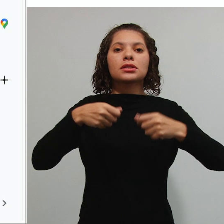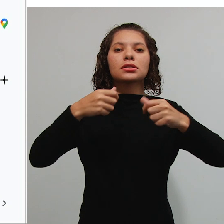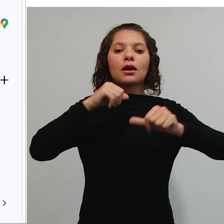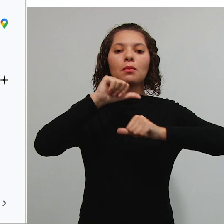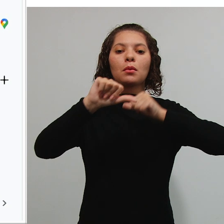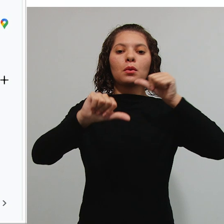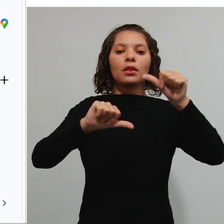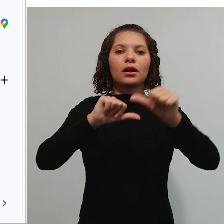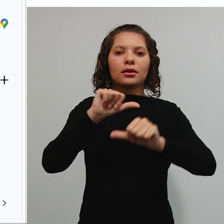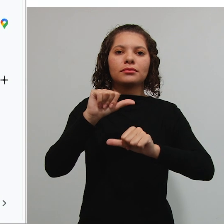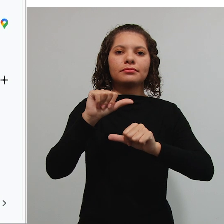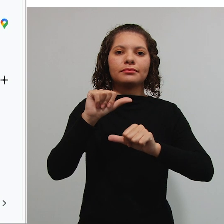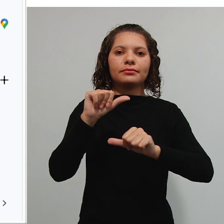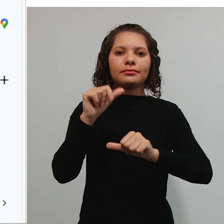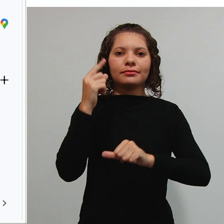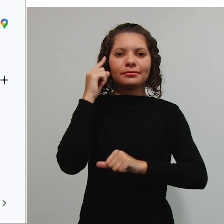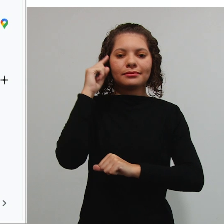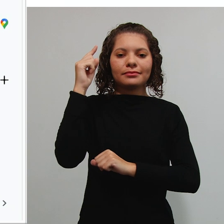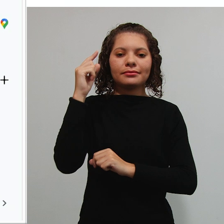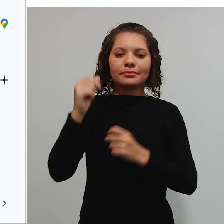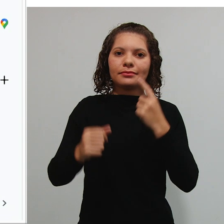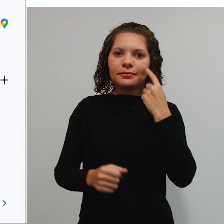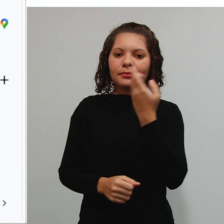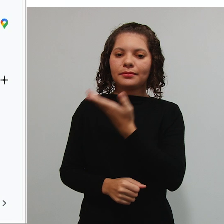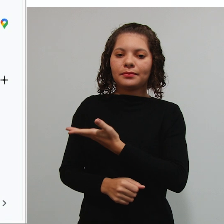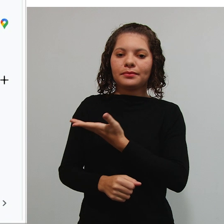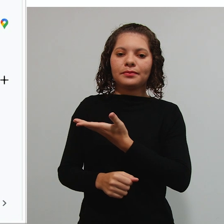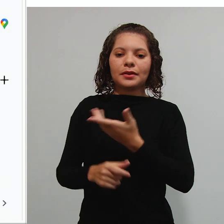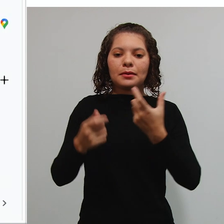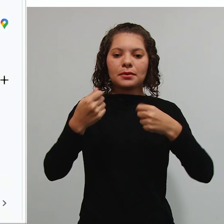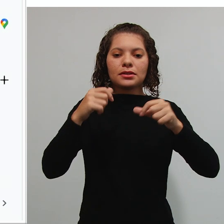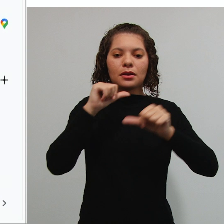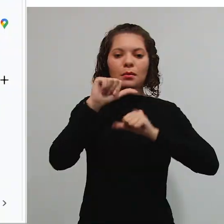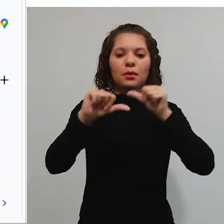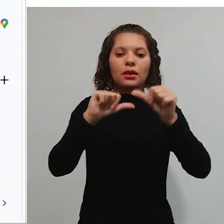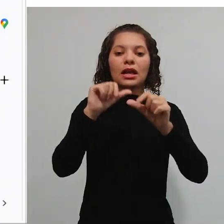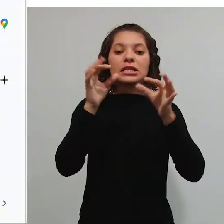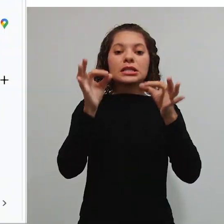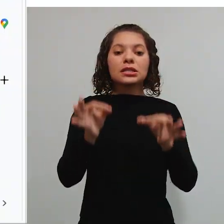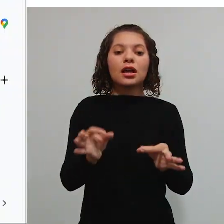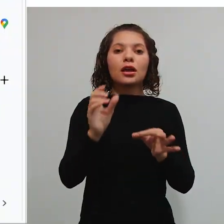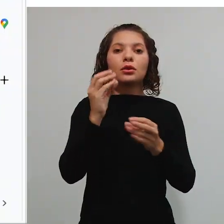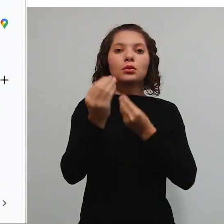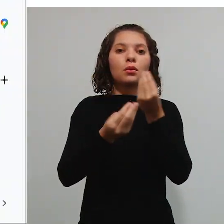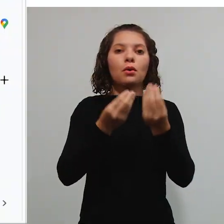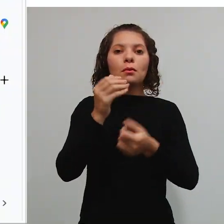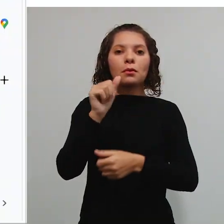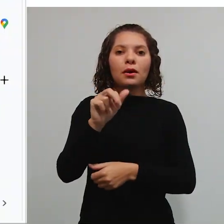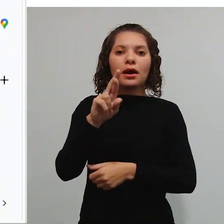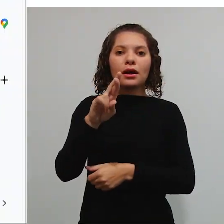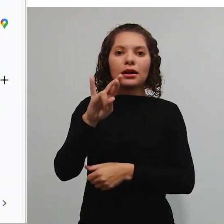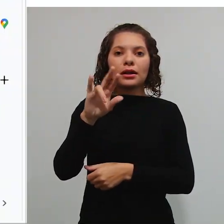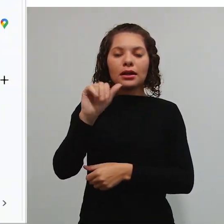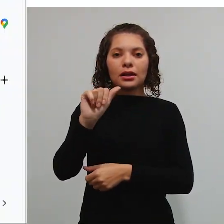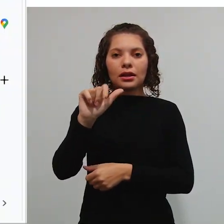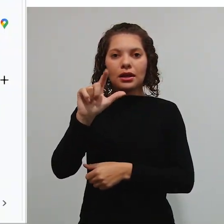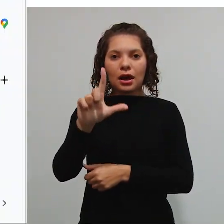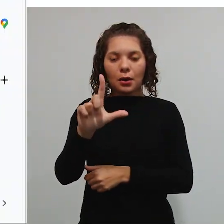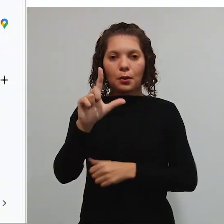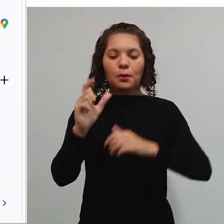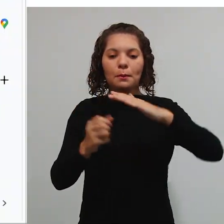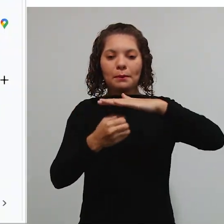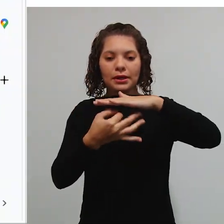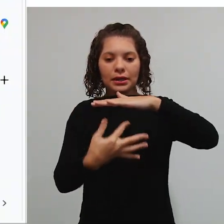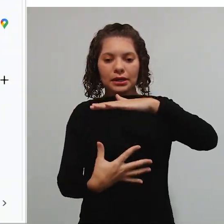se eu definir uma fonte, ela é aquela fonte no texto todo. Arial, e aqui no rodapé, o tamanho